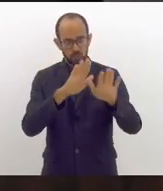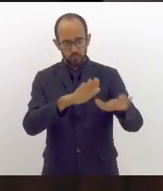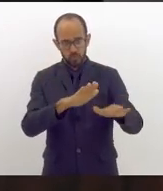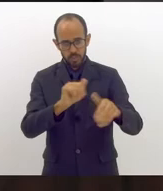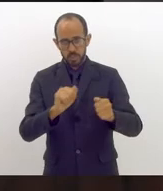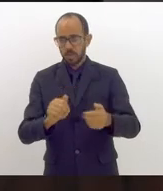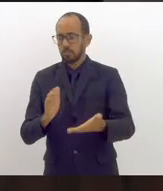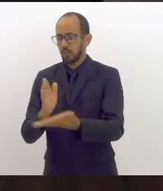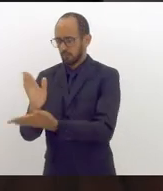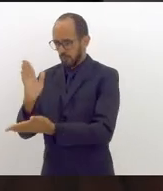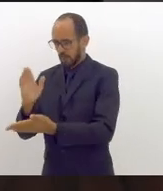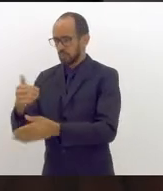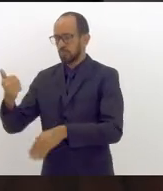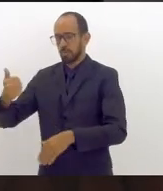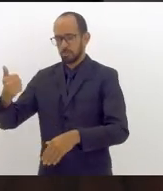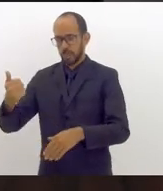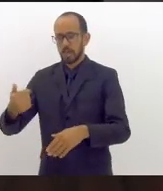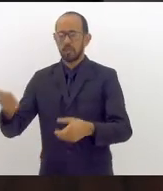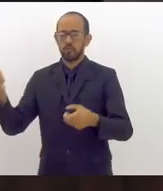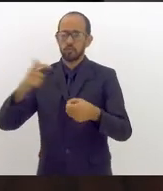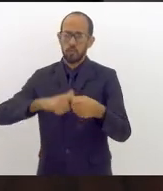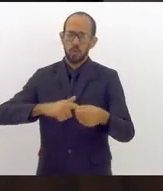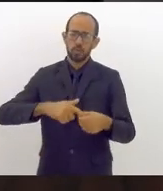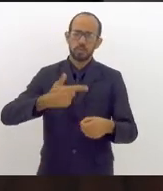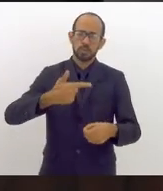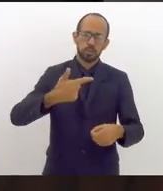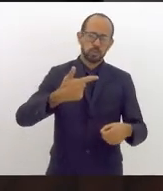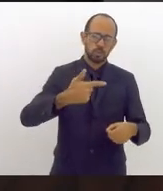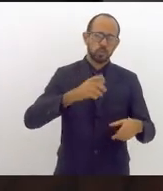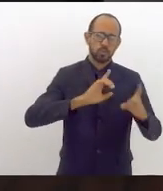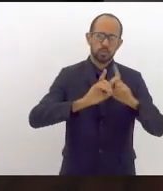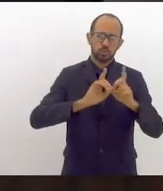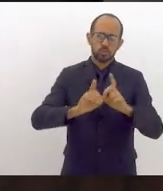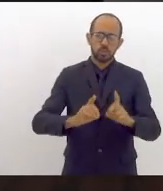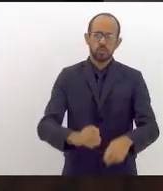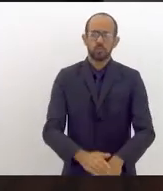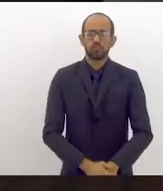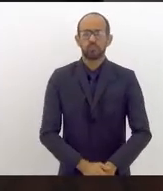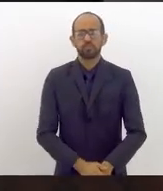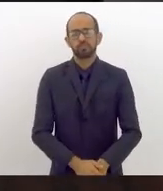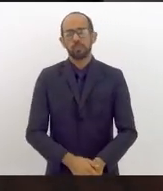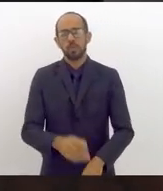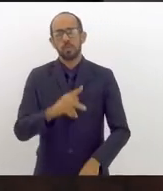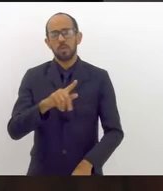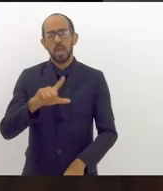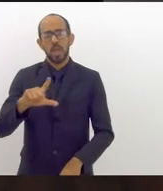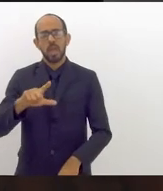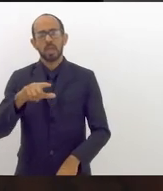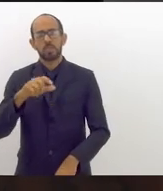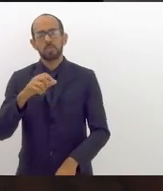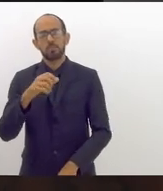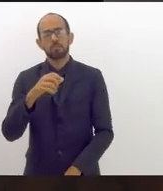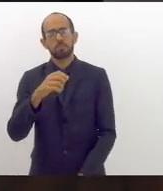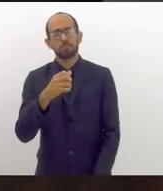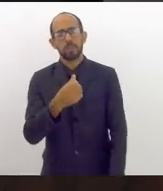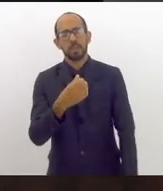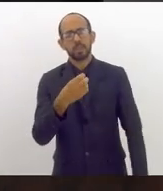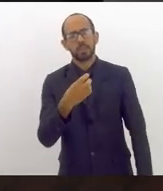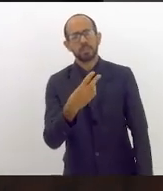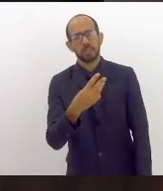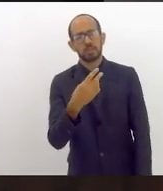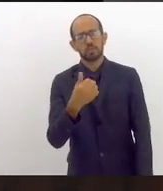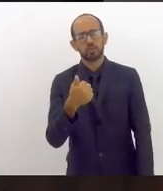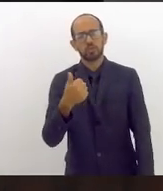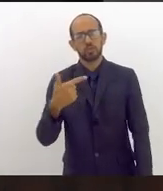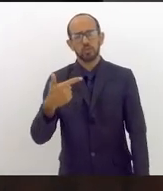Como estão aprovado em primeira retorna em segunda discussão projeto de lei 63122 de alterei deputada